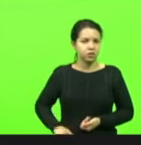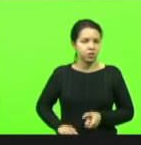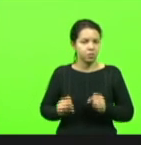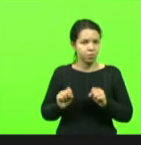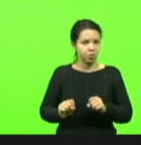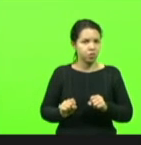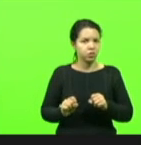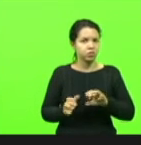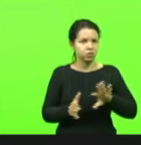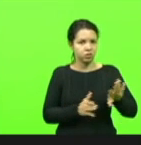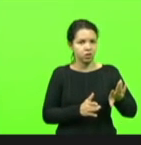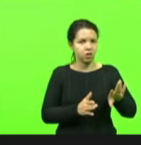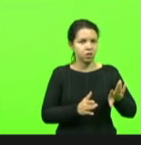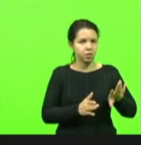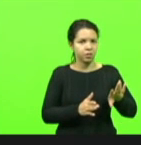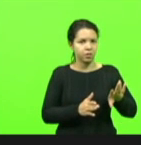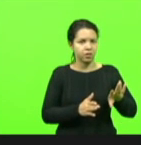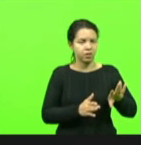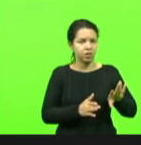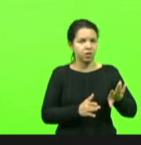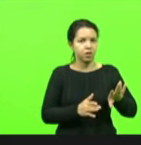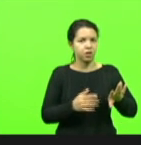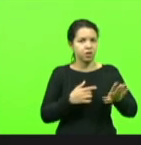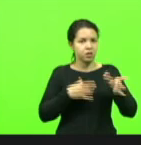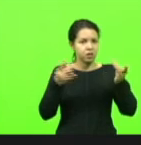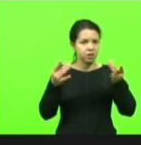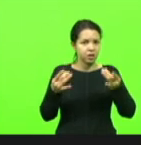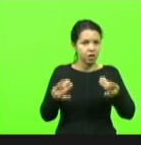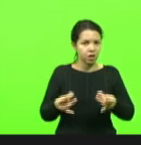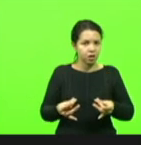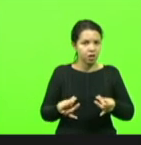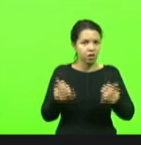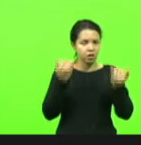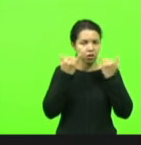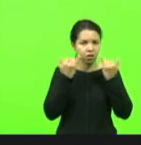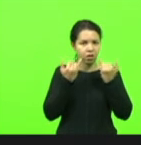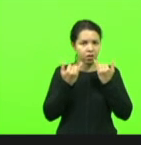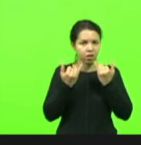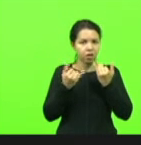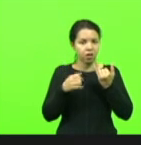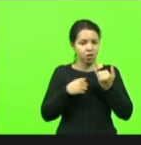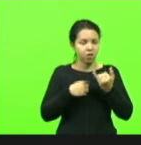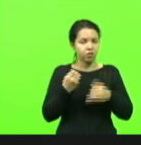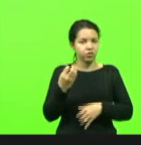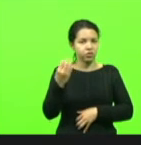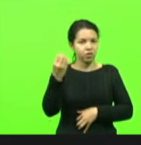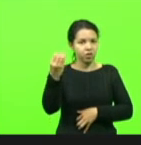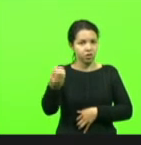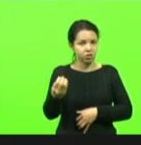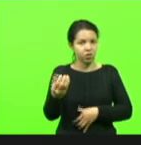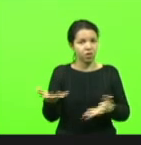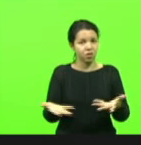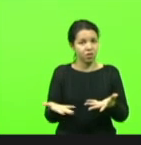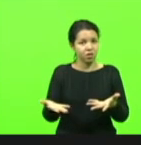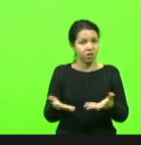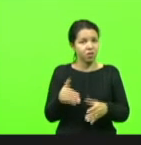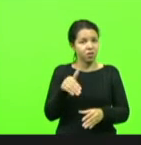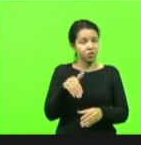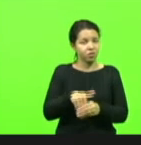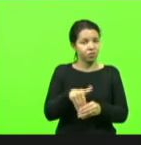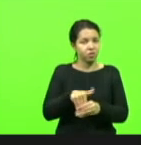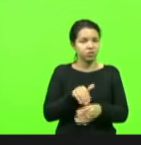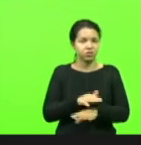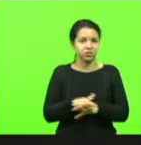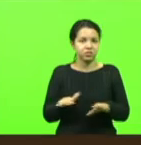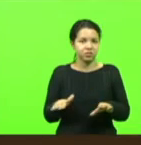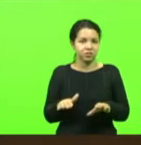a matéria só para pegar todos os detalhes como estou em viagem eu estou apenas com um voto então Deputado até para facilitar esse dessa